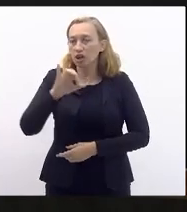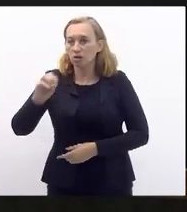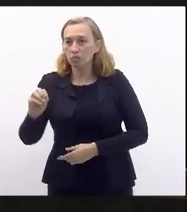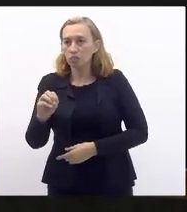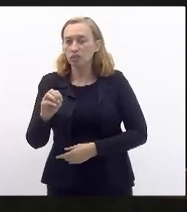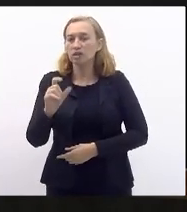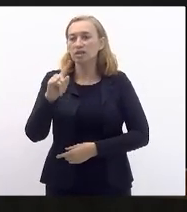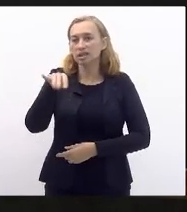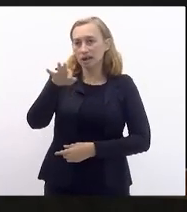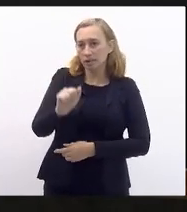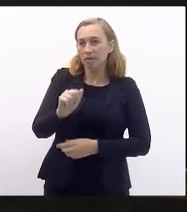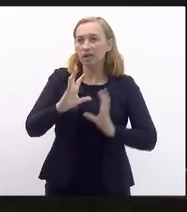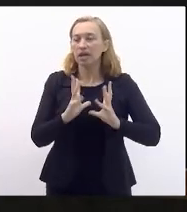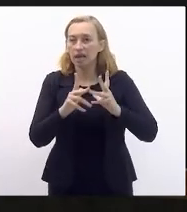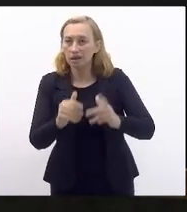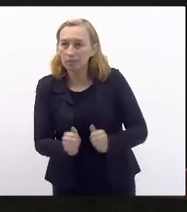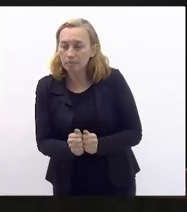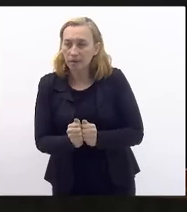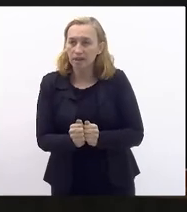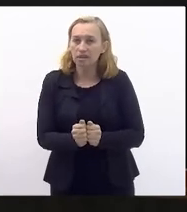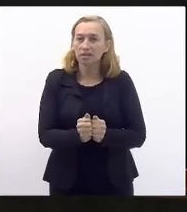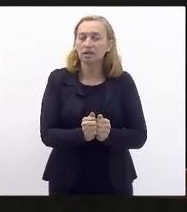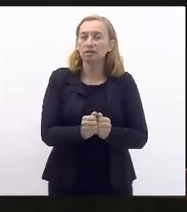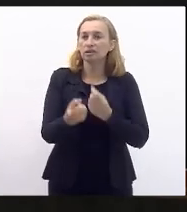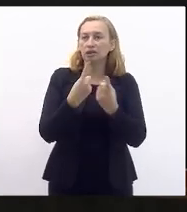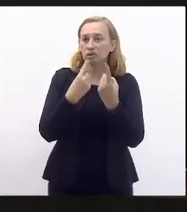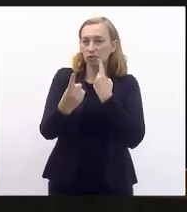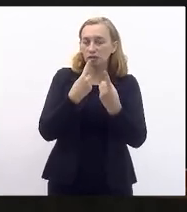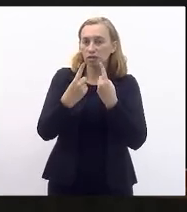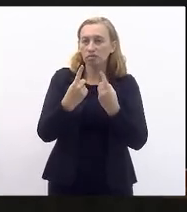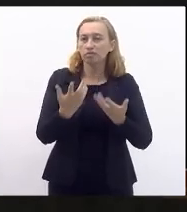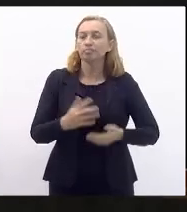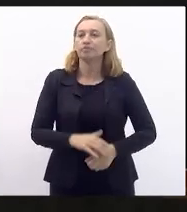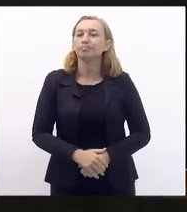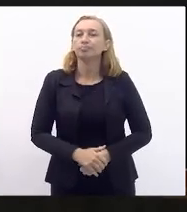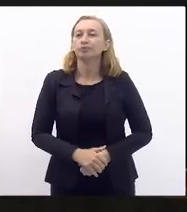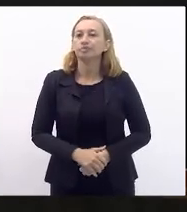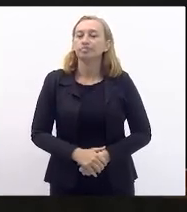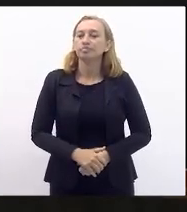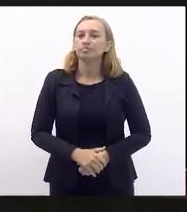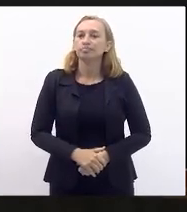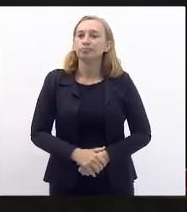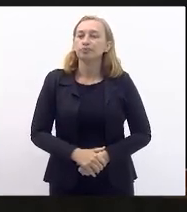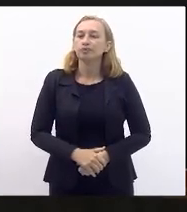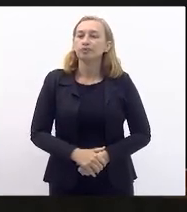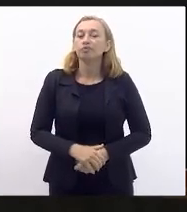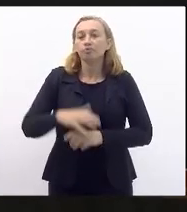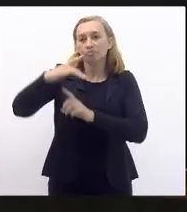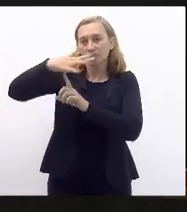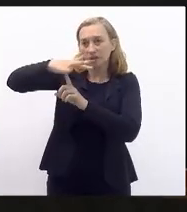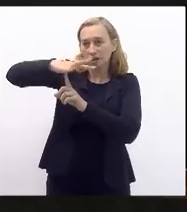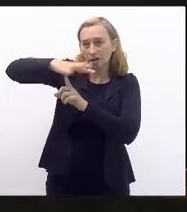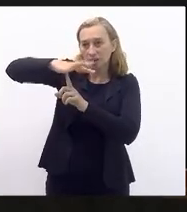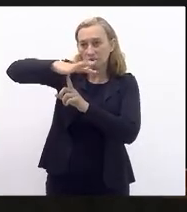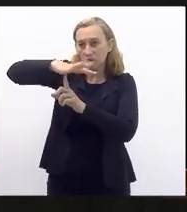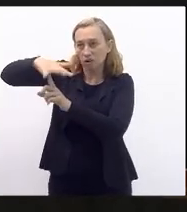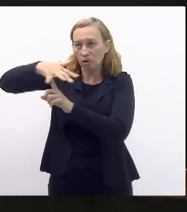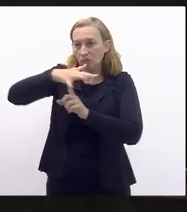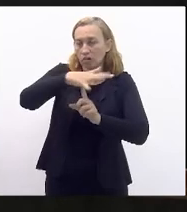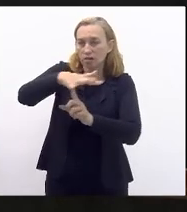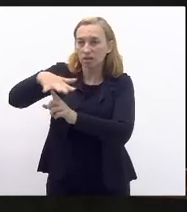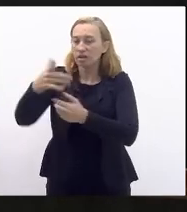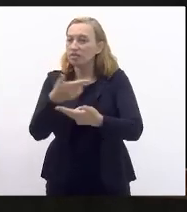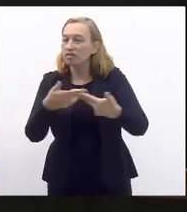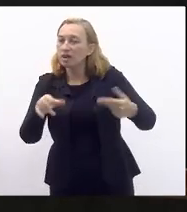EA limpeza das margens dessa Rodovia para tanto foram empregados helicópteros e diversos